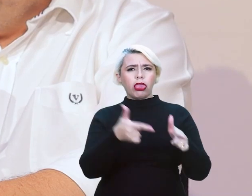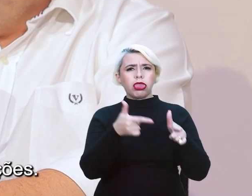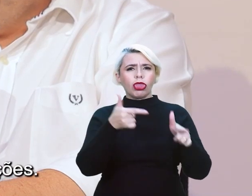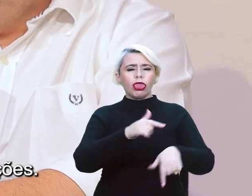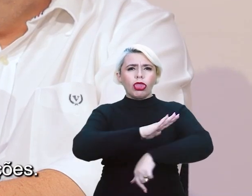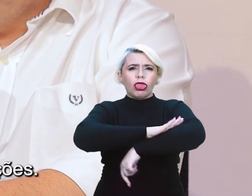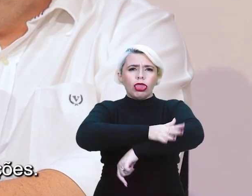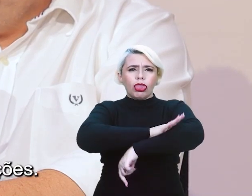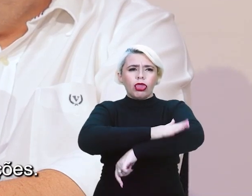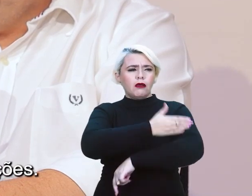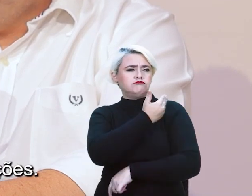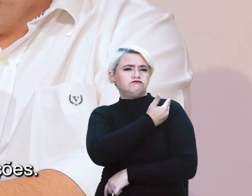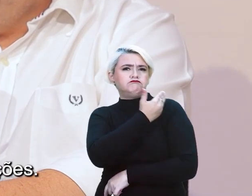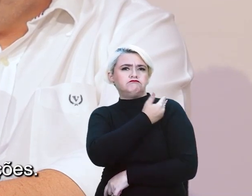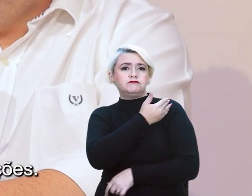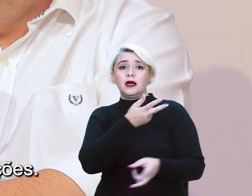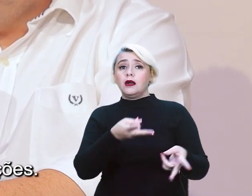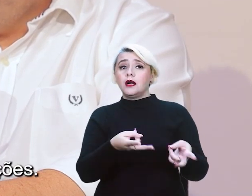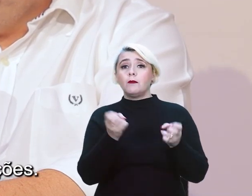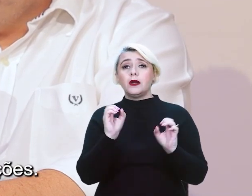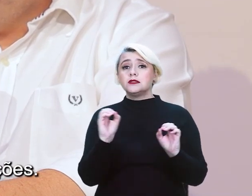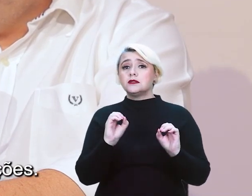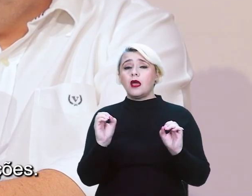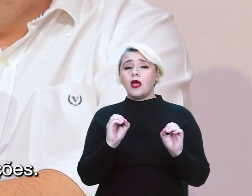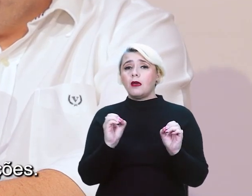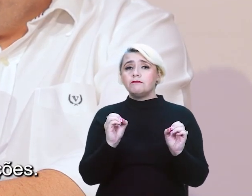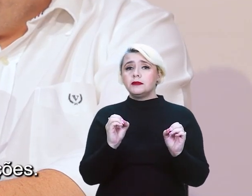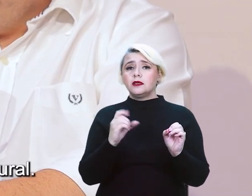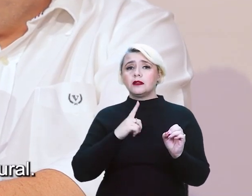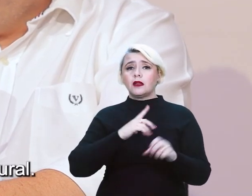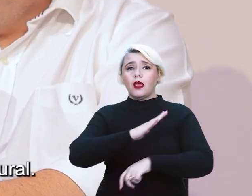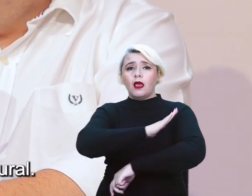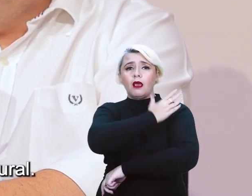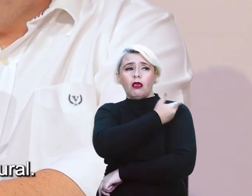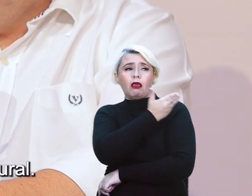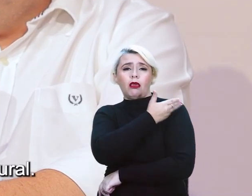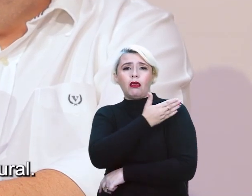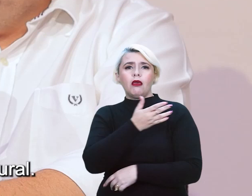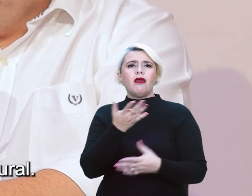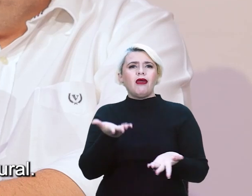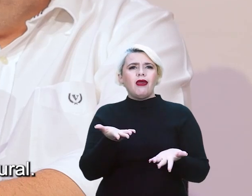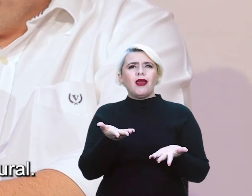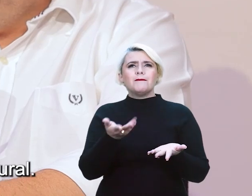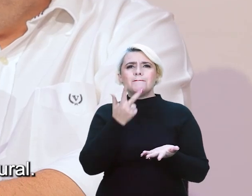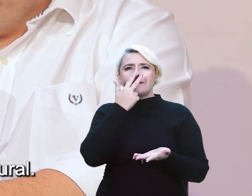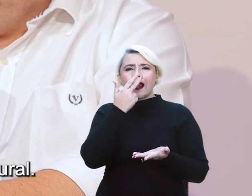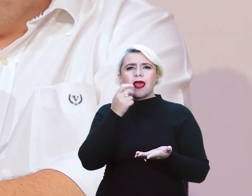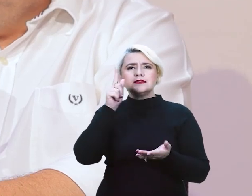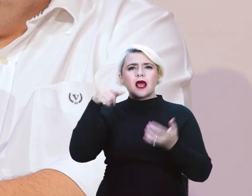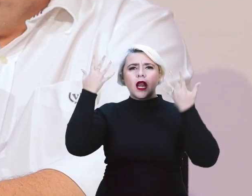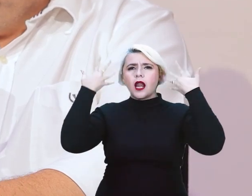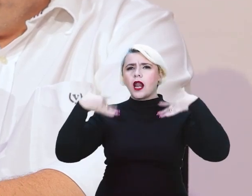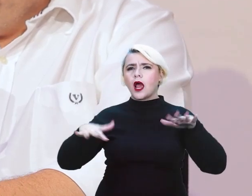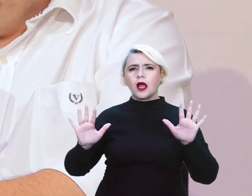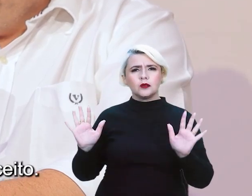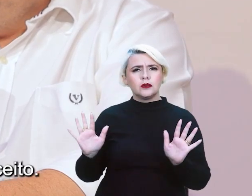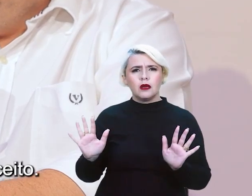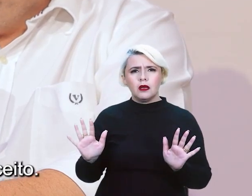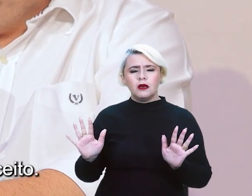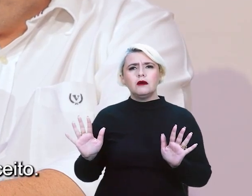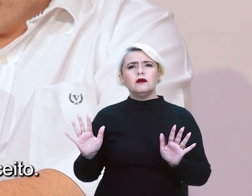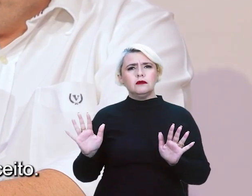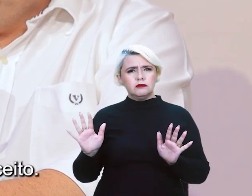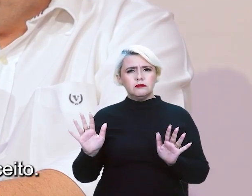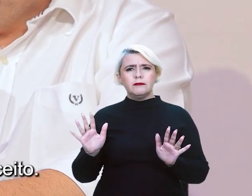discriminadas e muitas vezes nem percebem essas discriminações. É como que fosse uma coisa natural. É